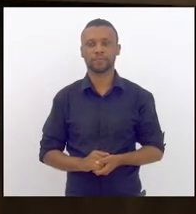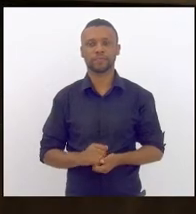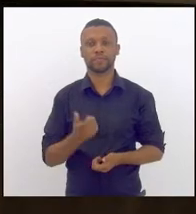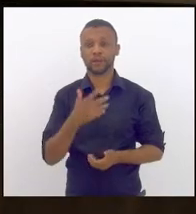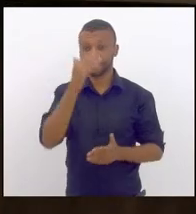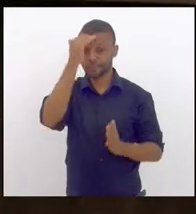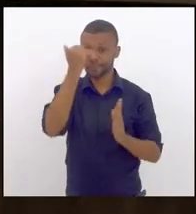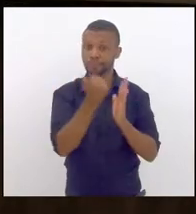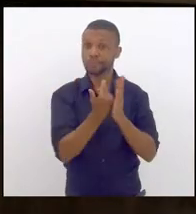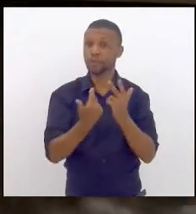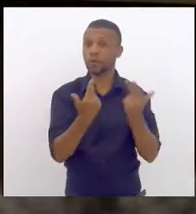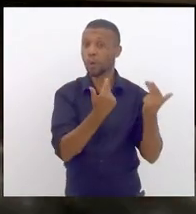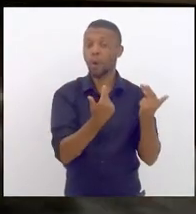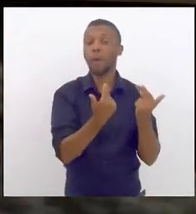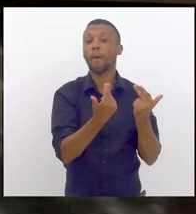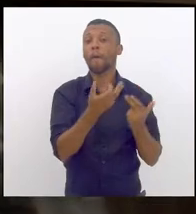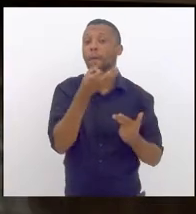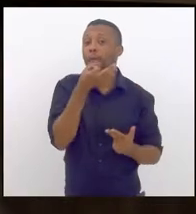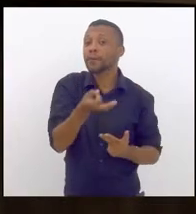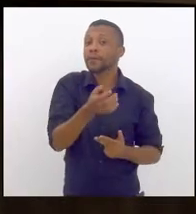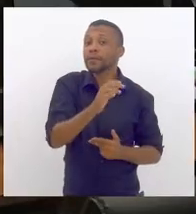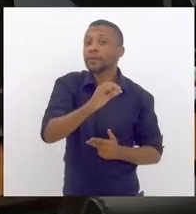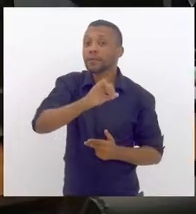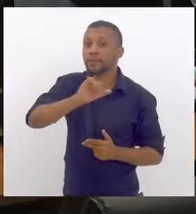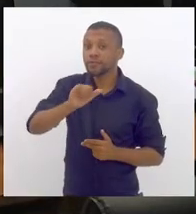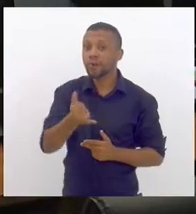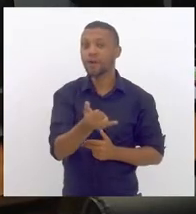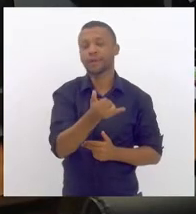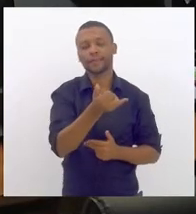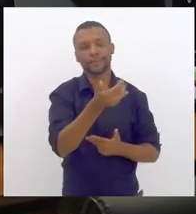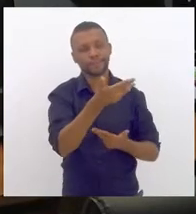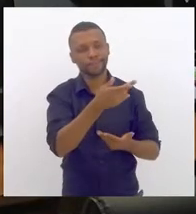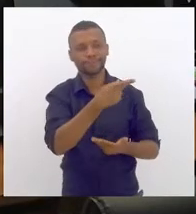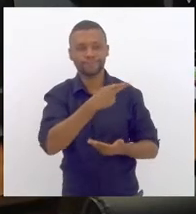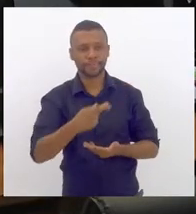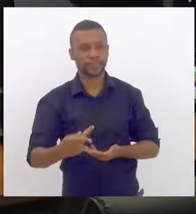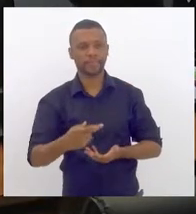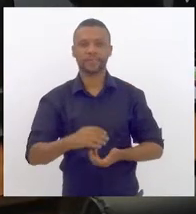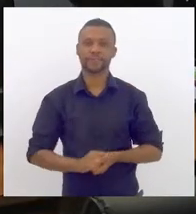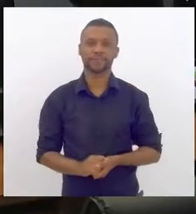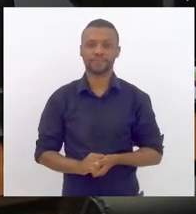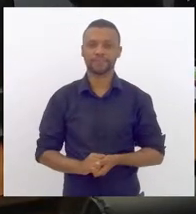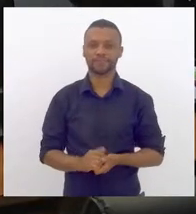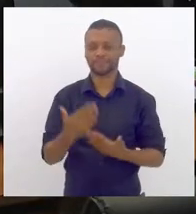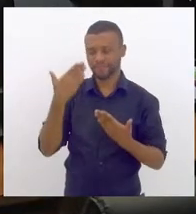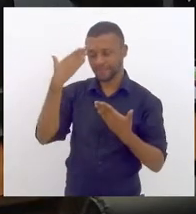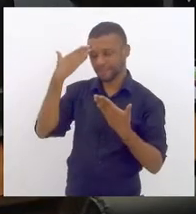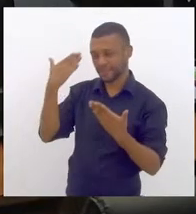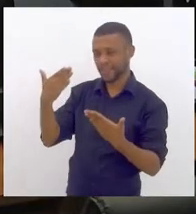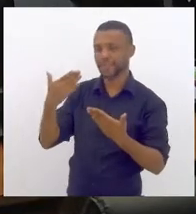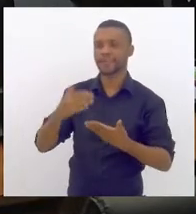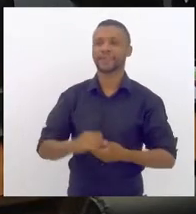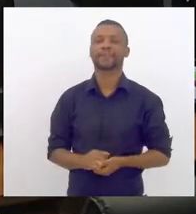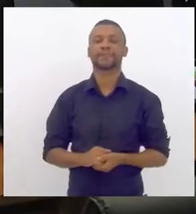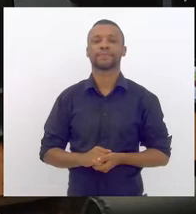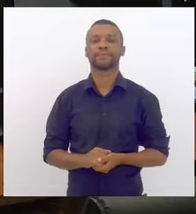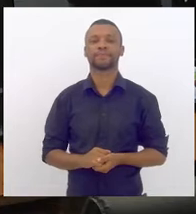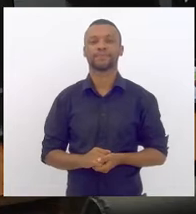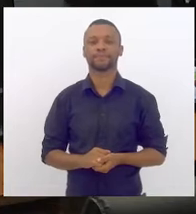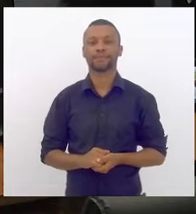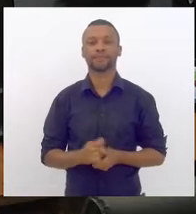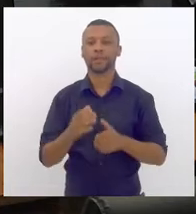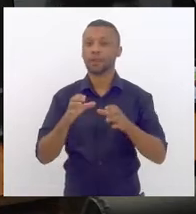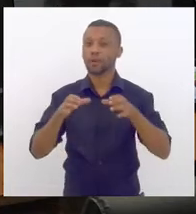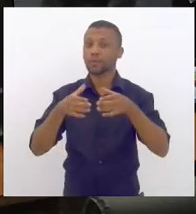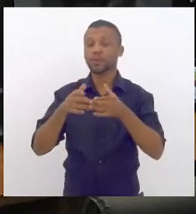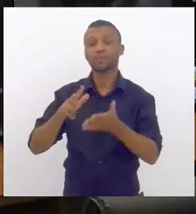Acompanho o parecer da CCJ, nobre presidenta. Obrigada. Pela Comissão